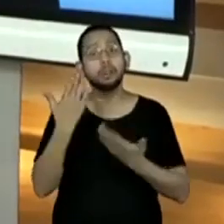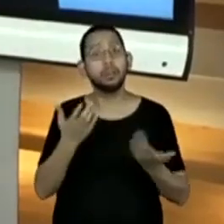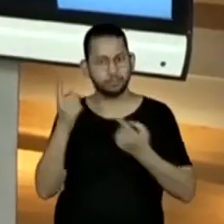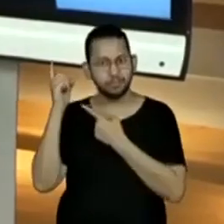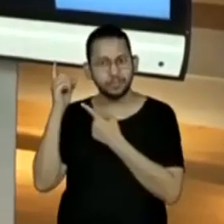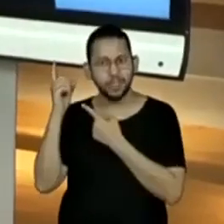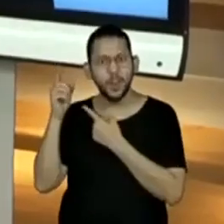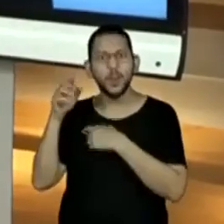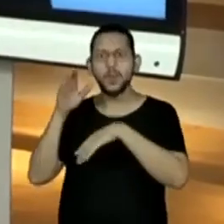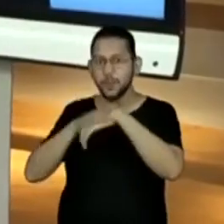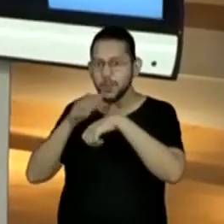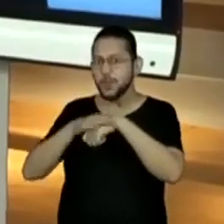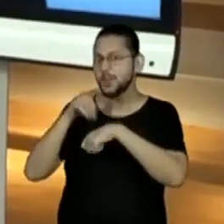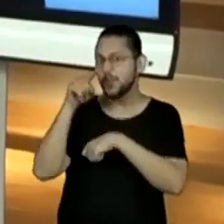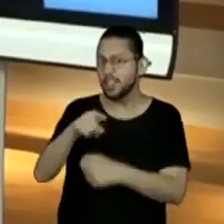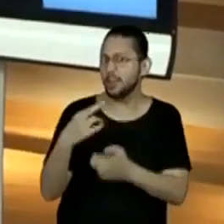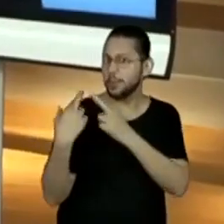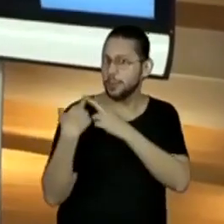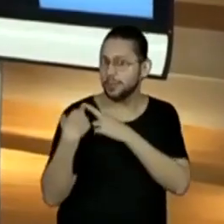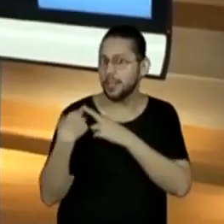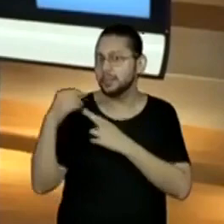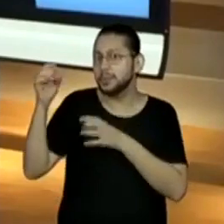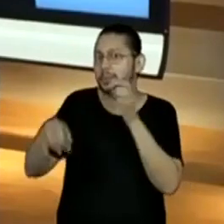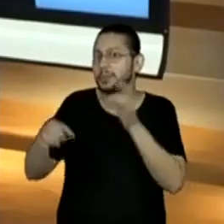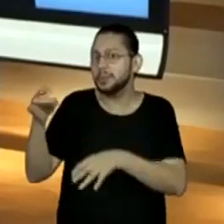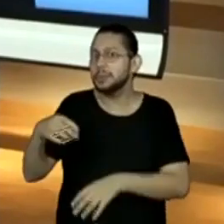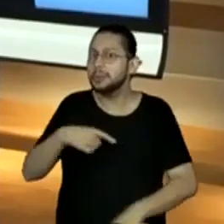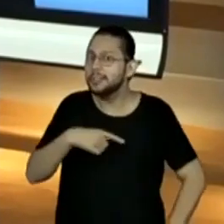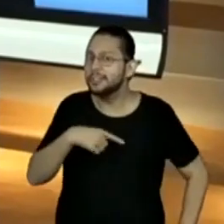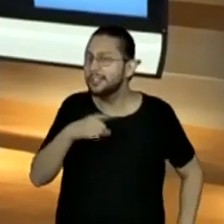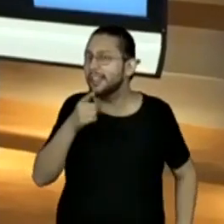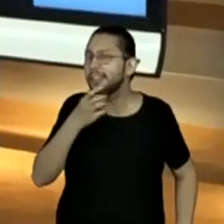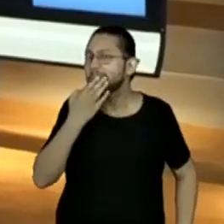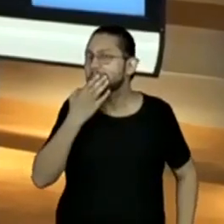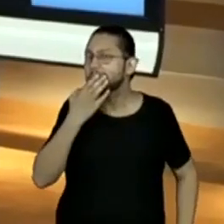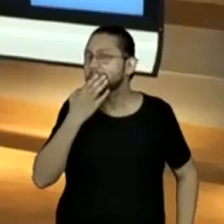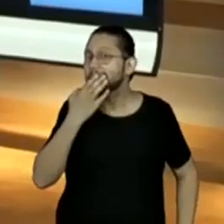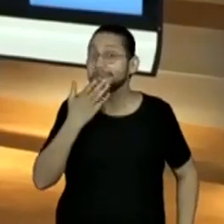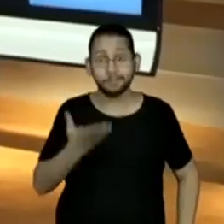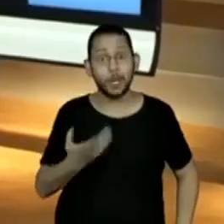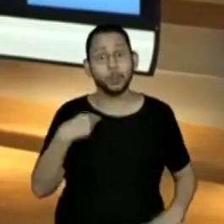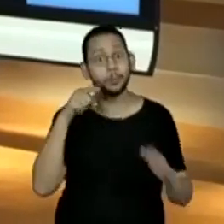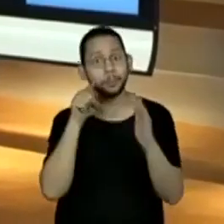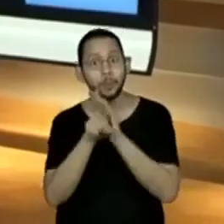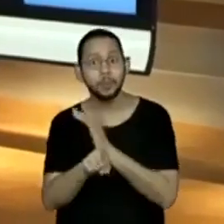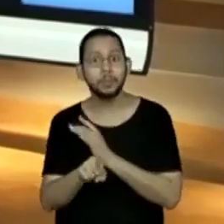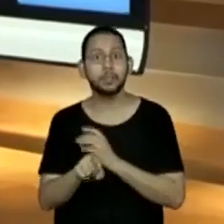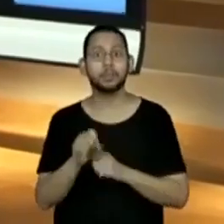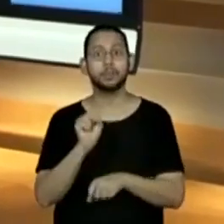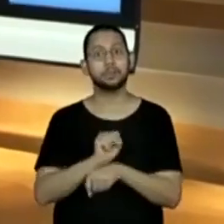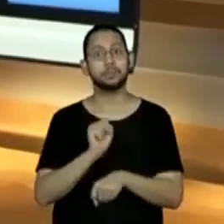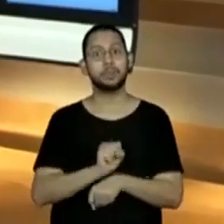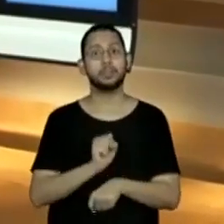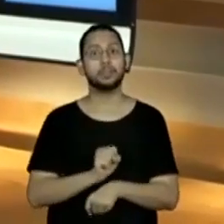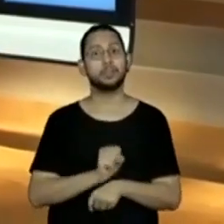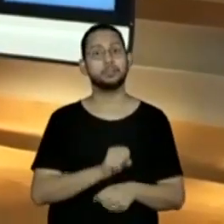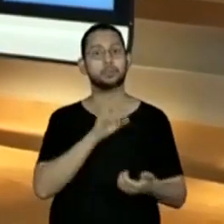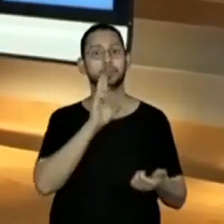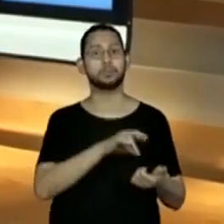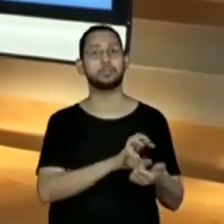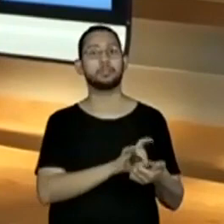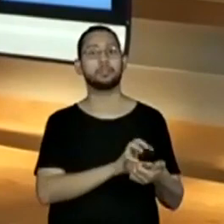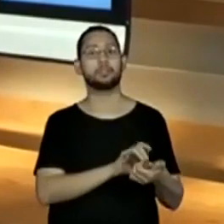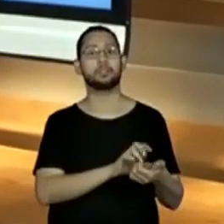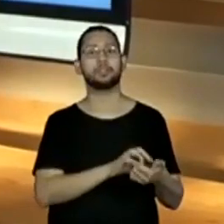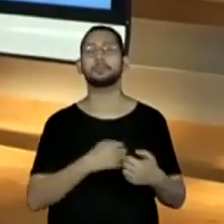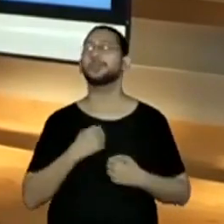vocês são os responsáveis pela poluição do rio Tietê? Eu estou aqui falando e esperando alguns segundos para a galera responder. Mas